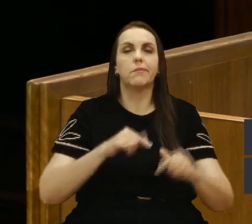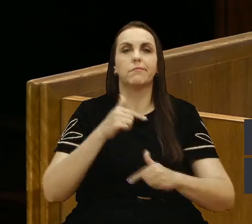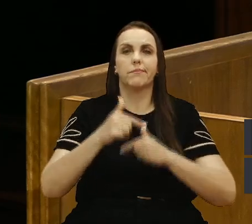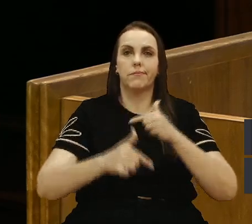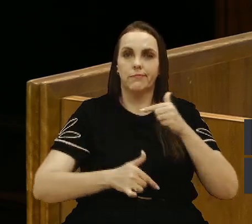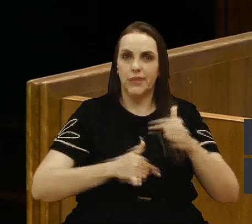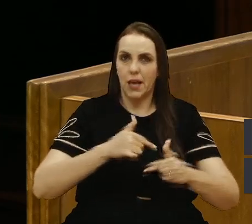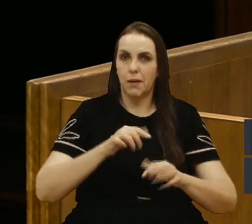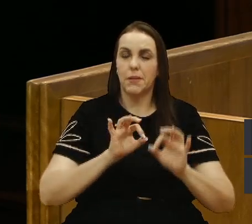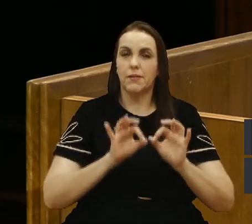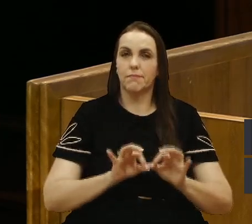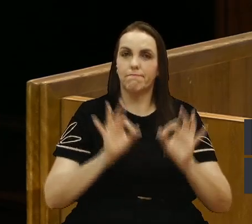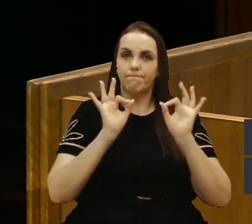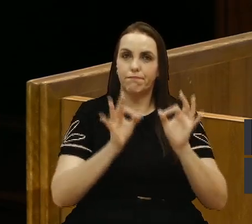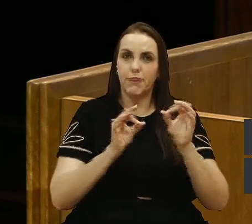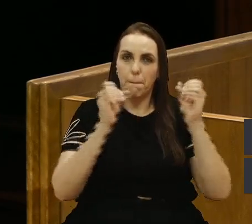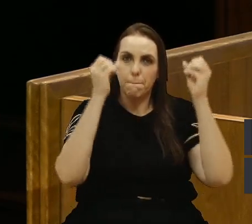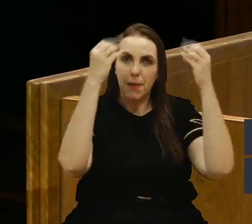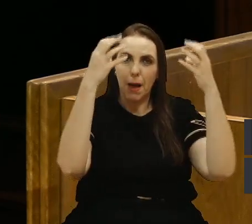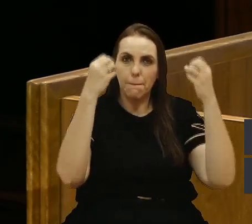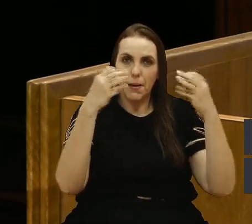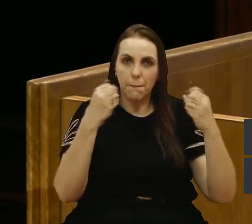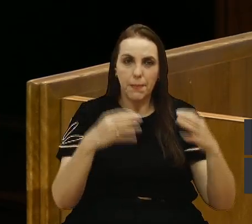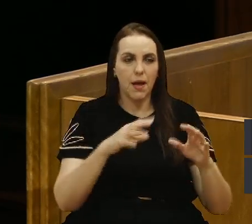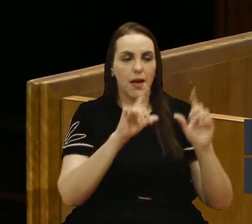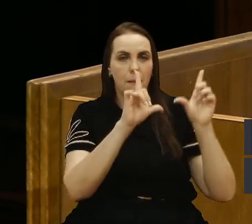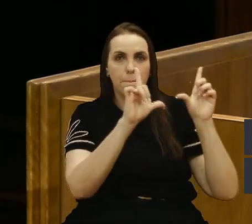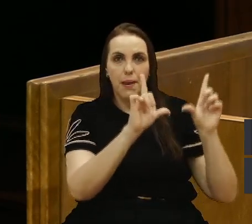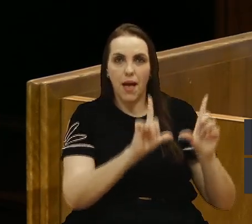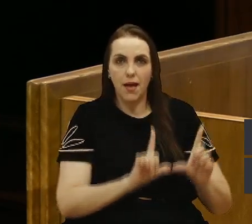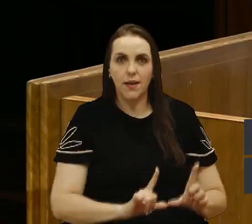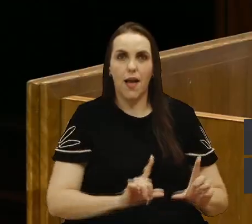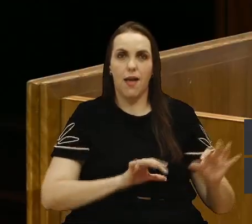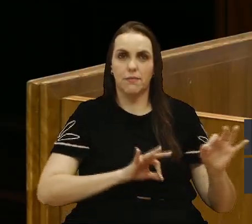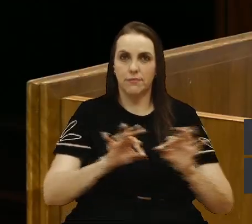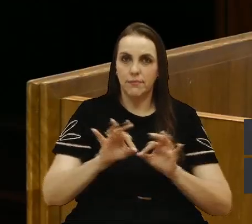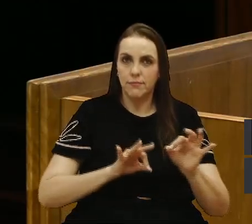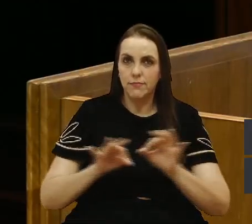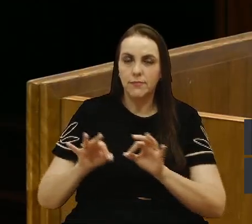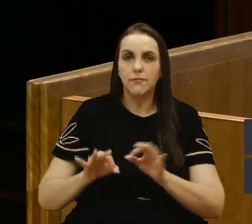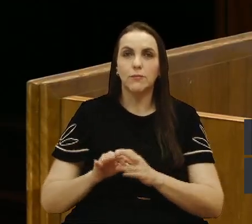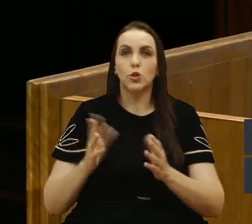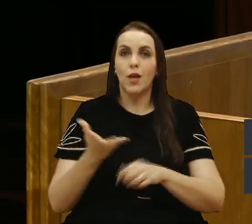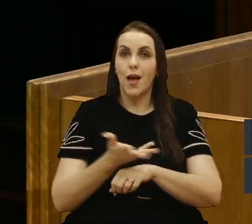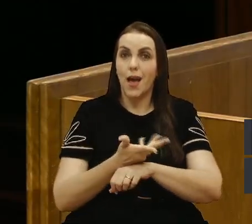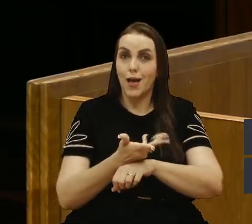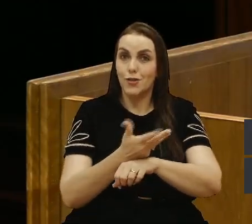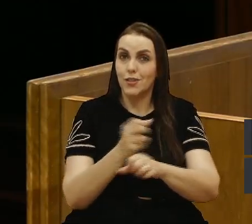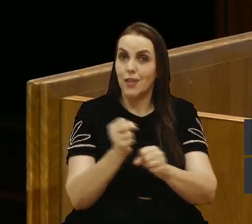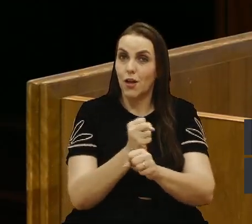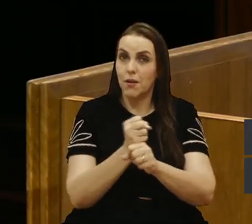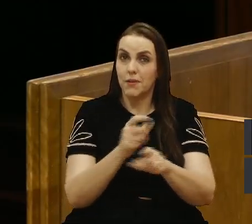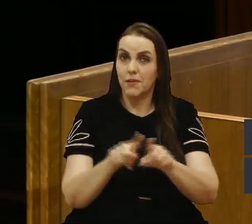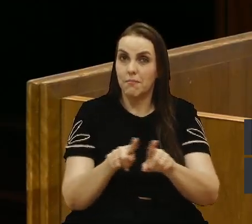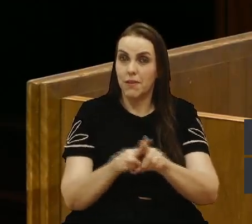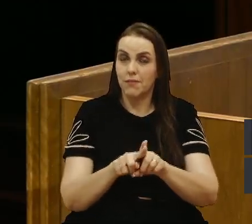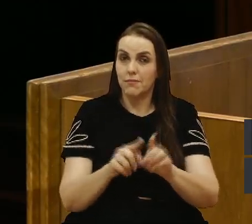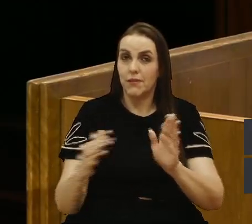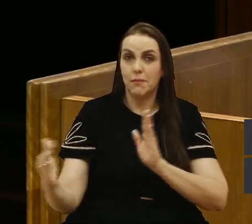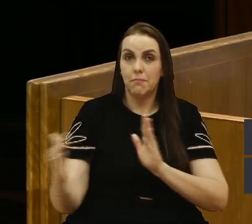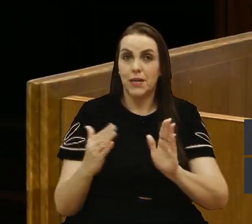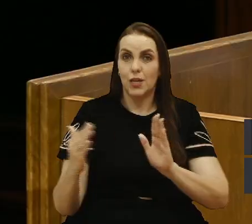na questão da sinalização, né, e também a agilidade naquela questão da obra. Ficou todo o período de